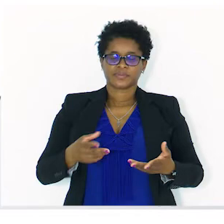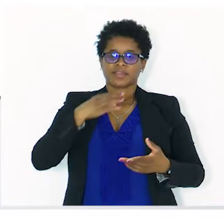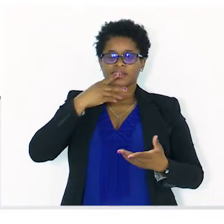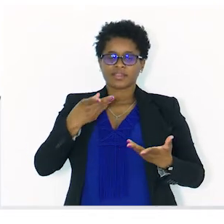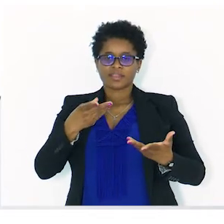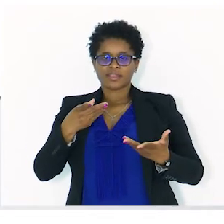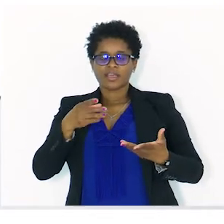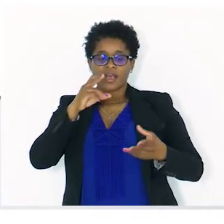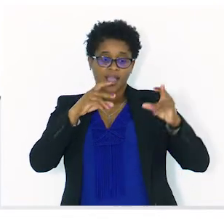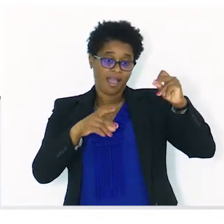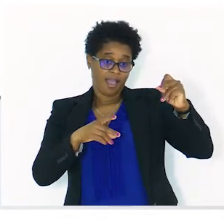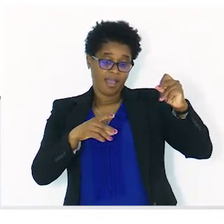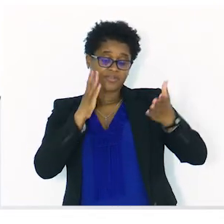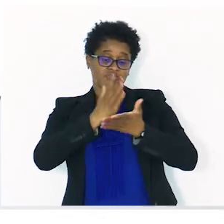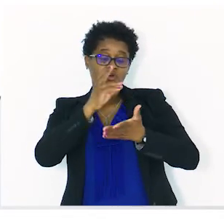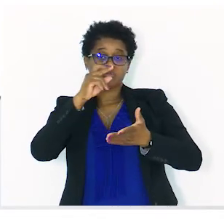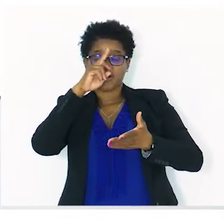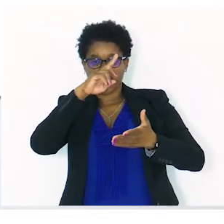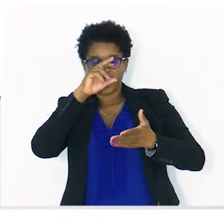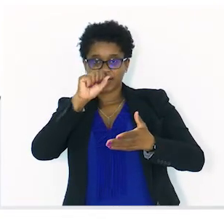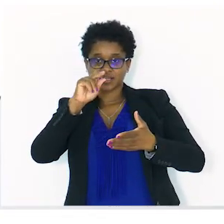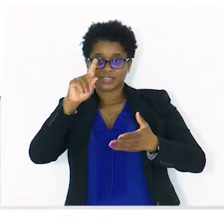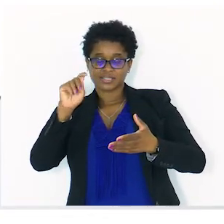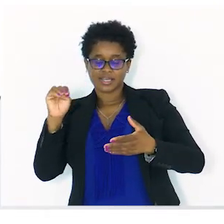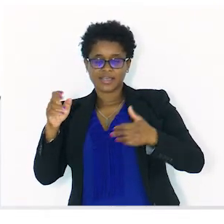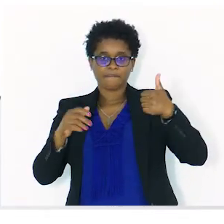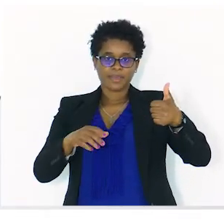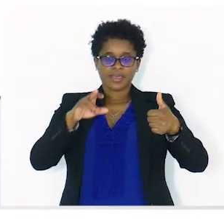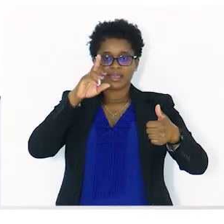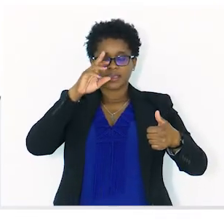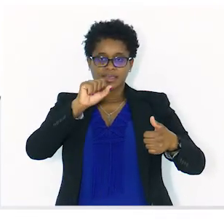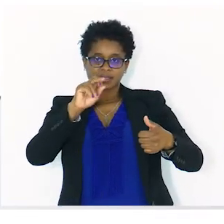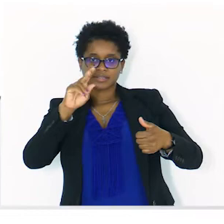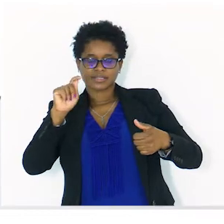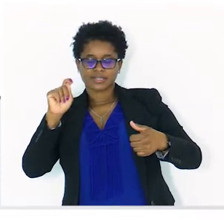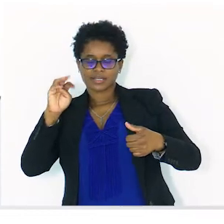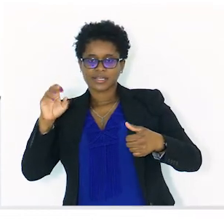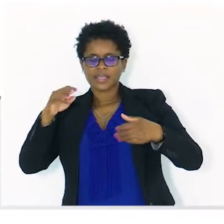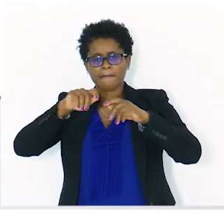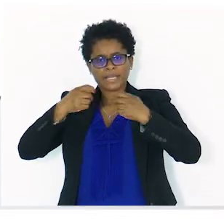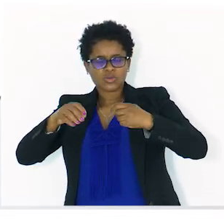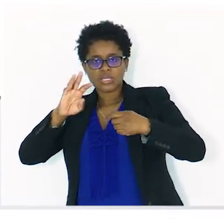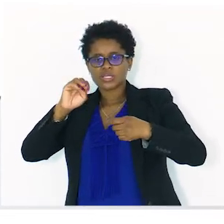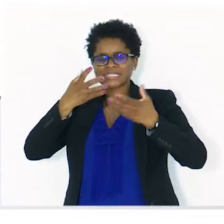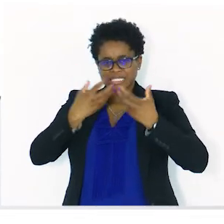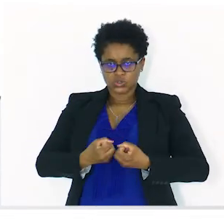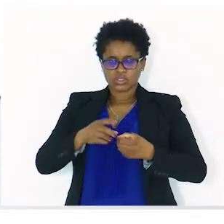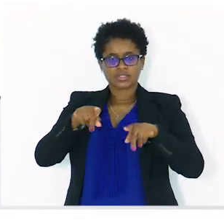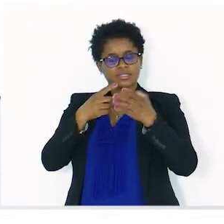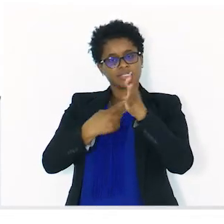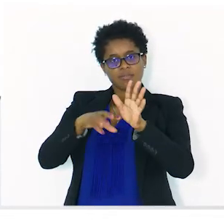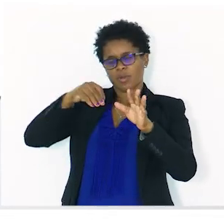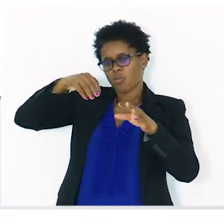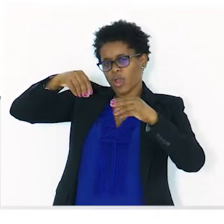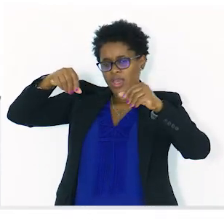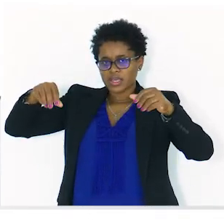A, apenas por gases. B, gases e partículas sólidas, como poeiras. C, nuvens e dióxido